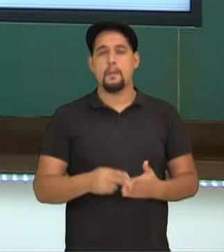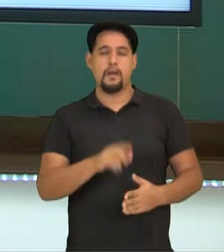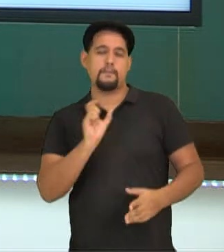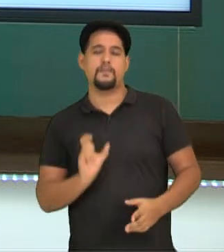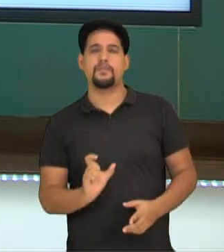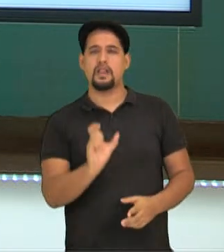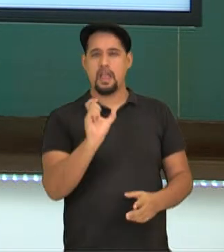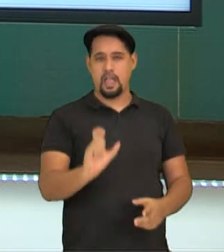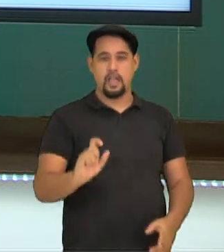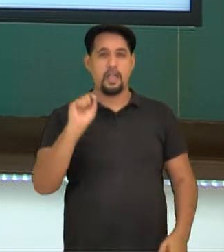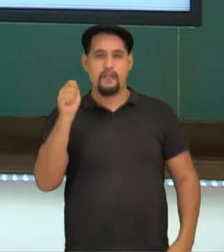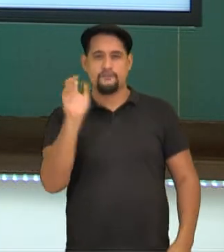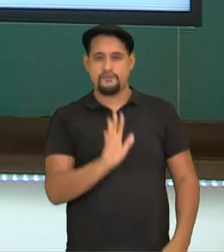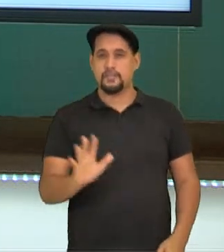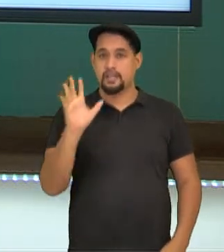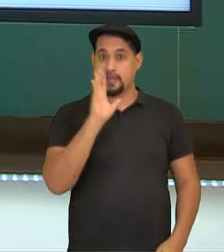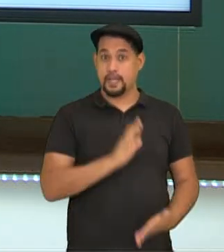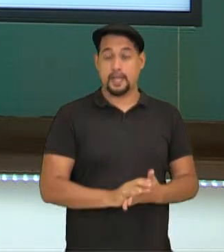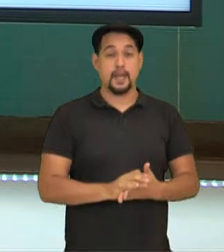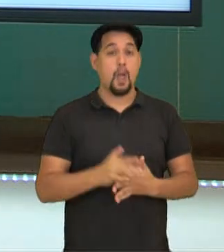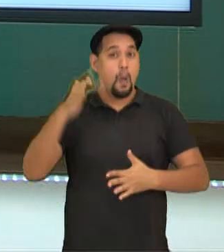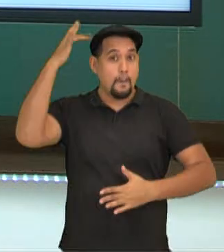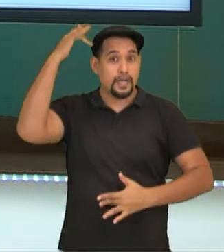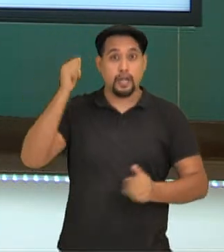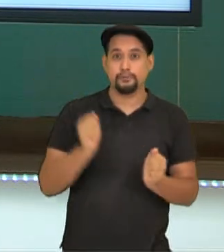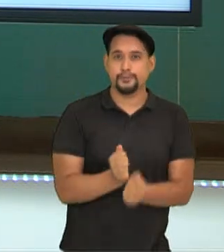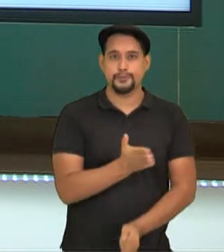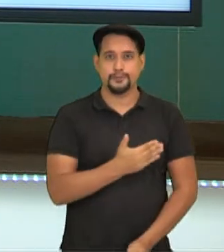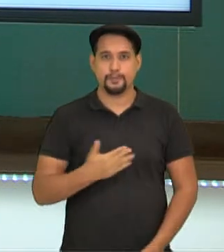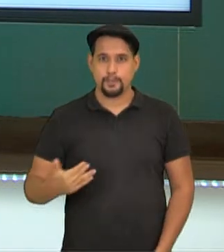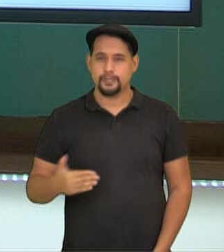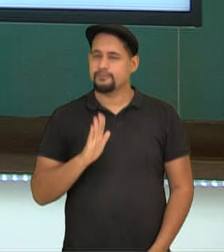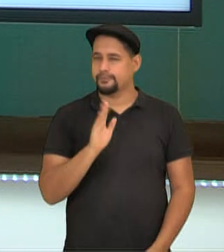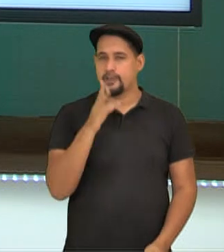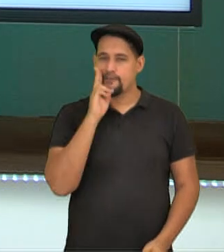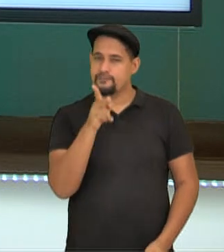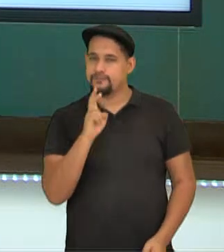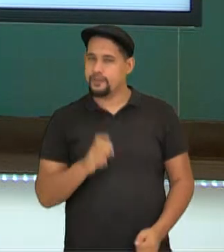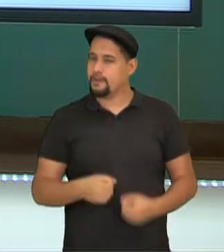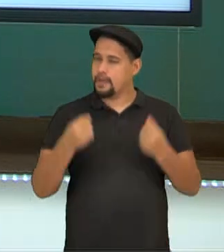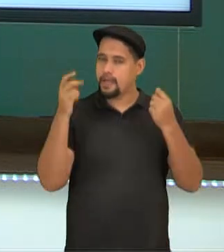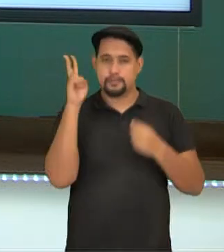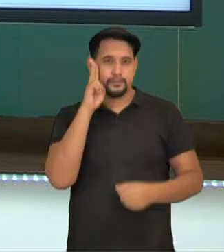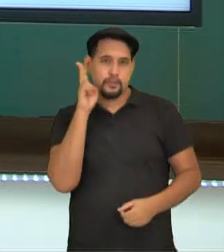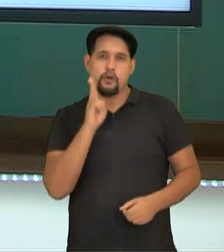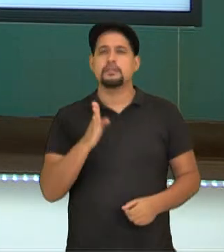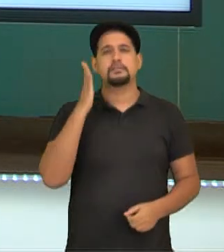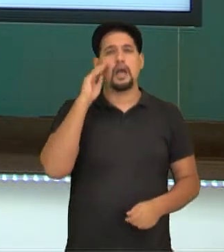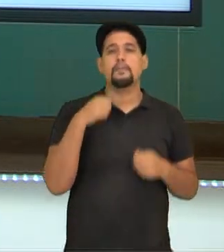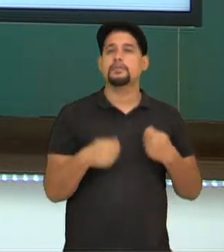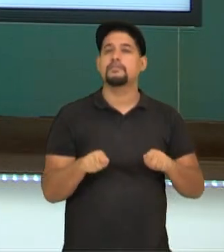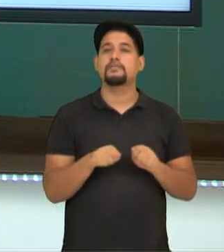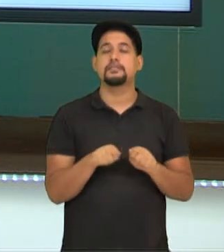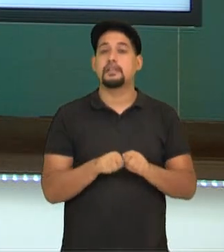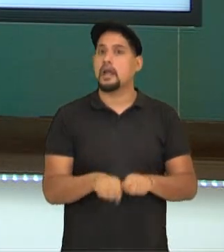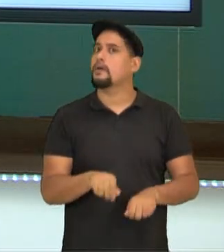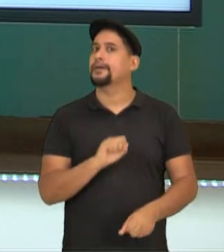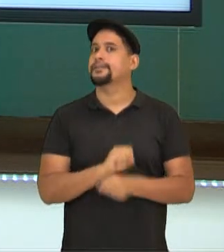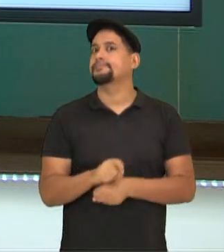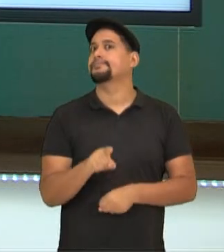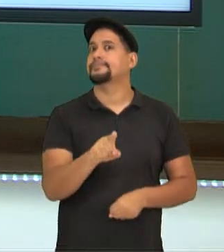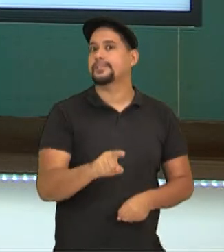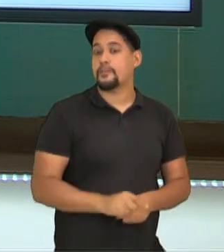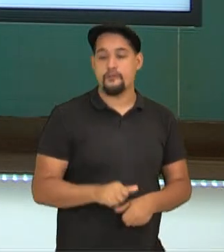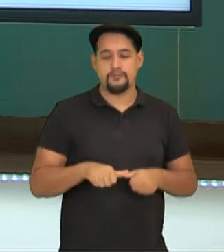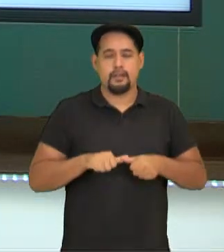africana. É o macaco e o peixe. Agora, você já ouviu a fábula, Já sabe o que tem que fazer? Fica aí,